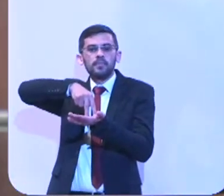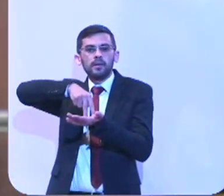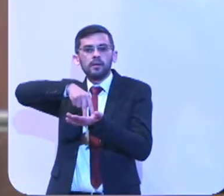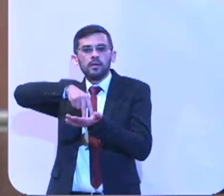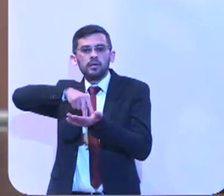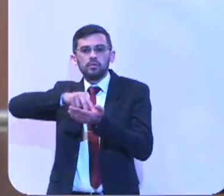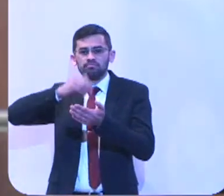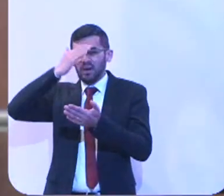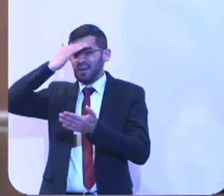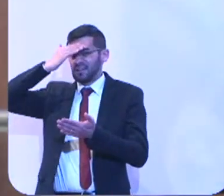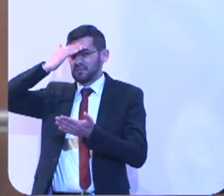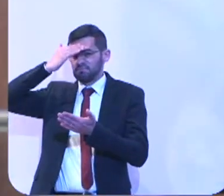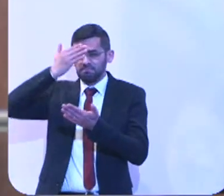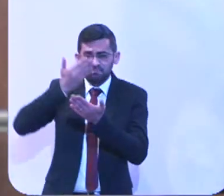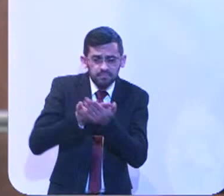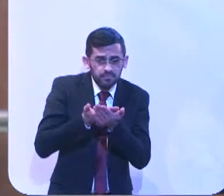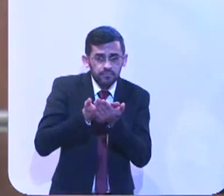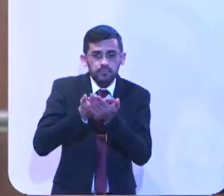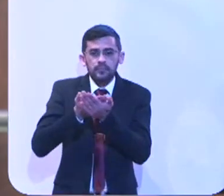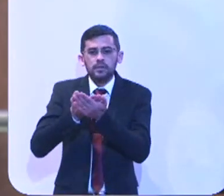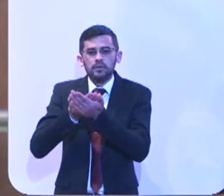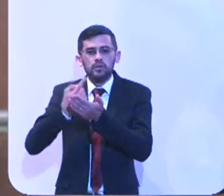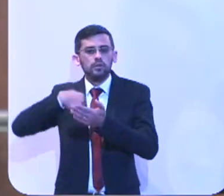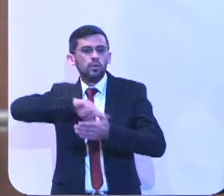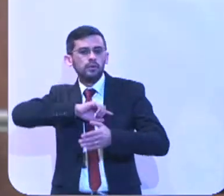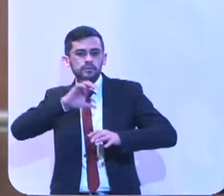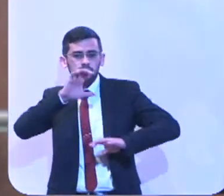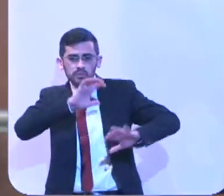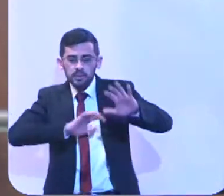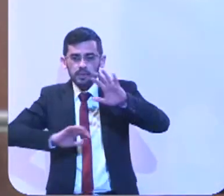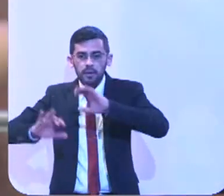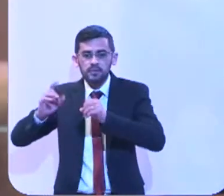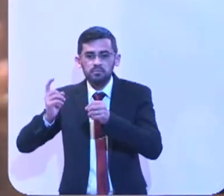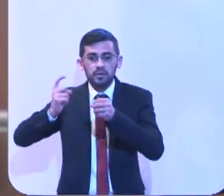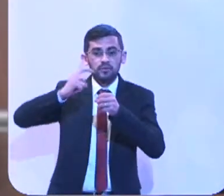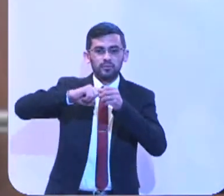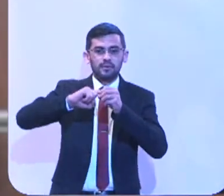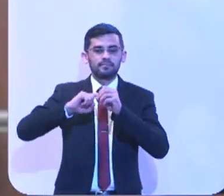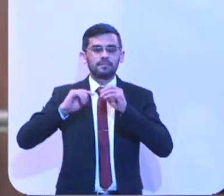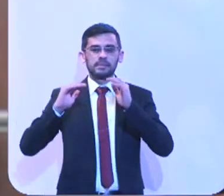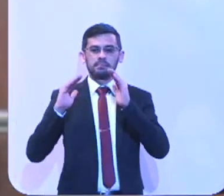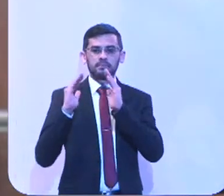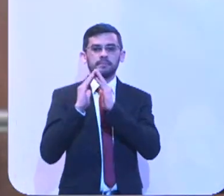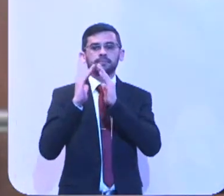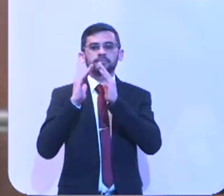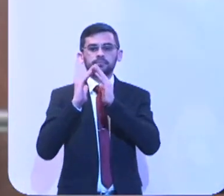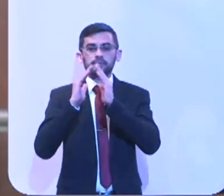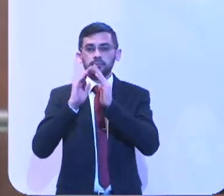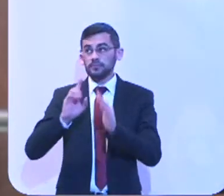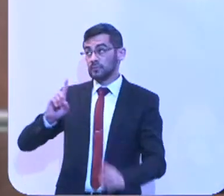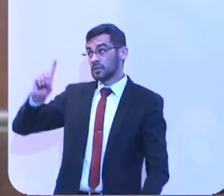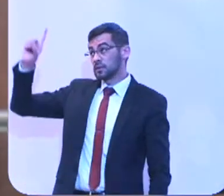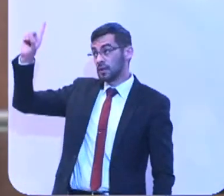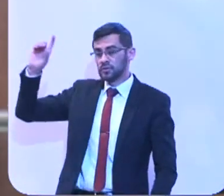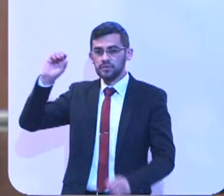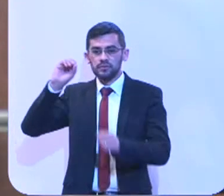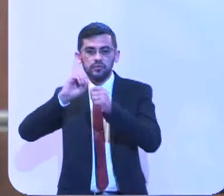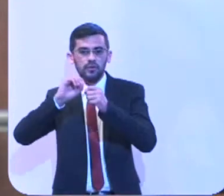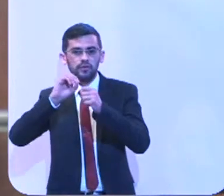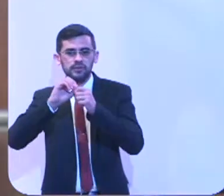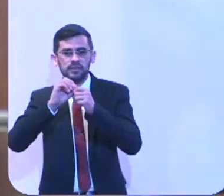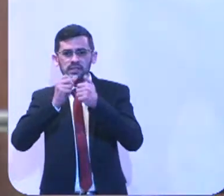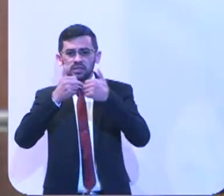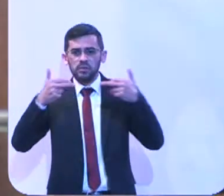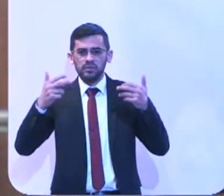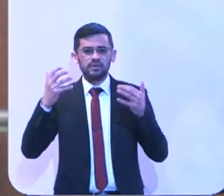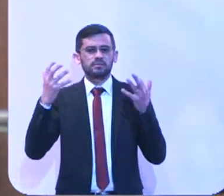quando acreditarmos, quando nos prepararmos para voltar para casa, Deus vai fazer